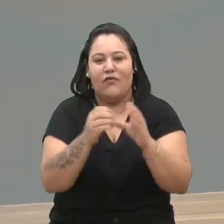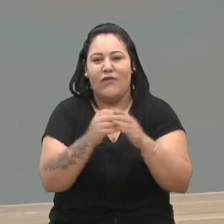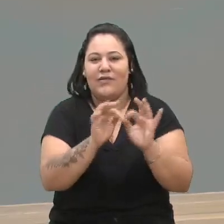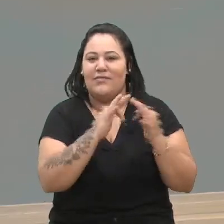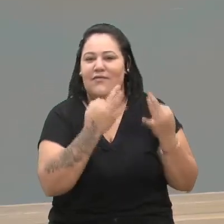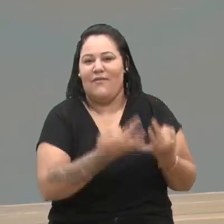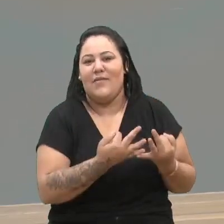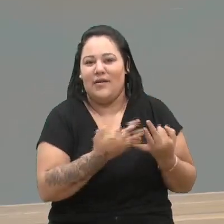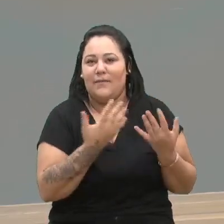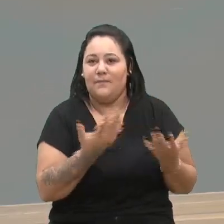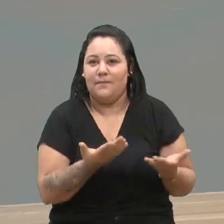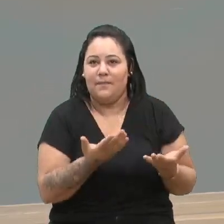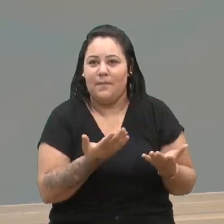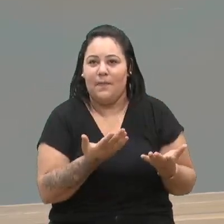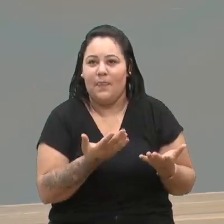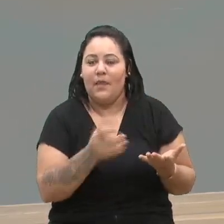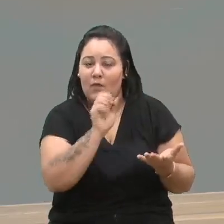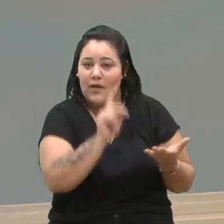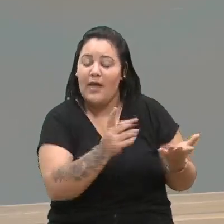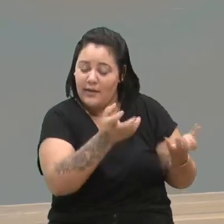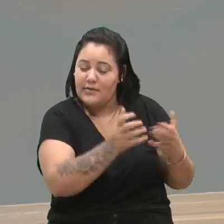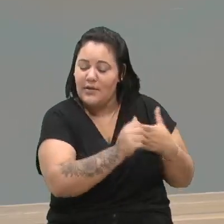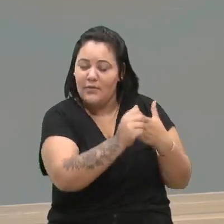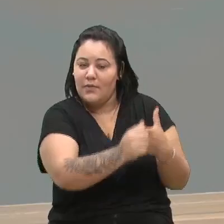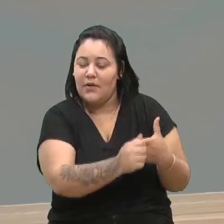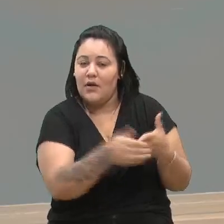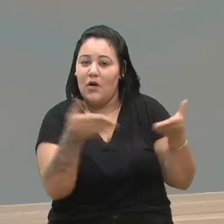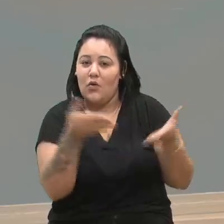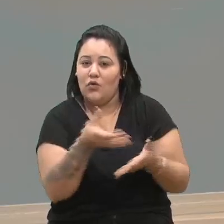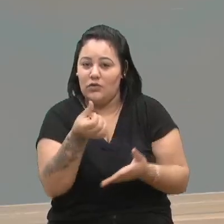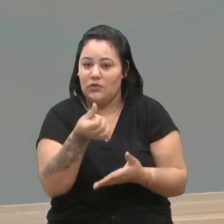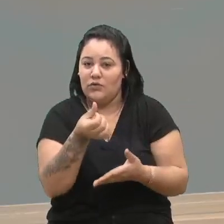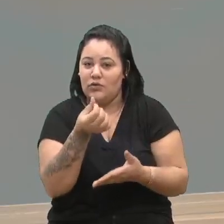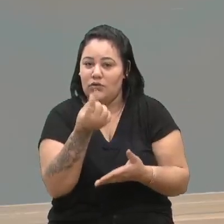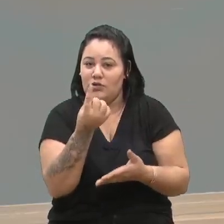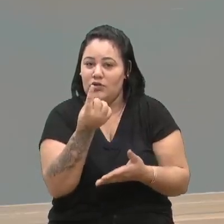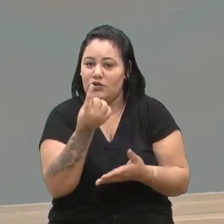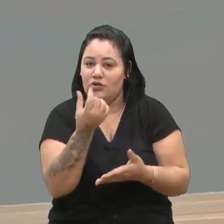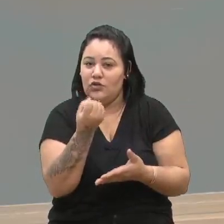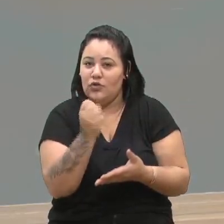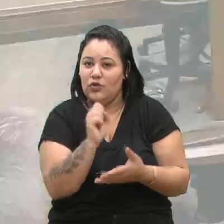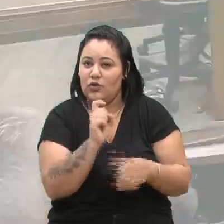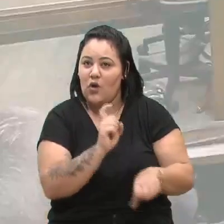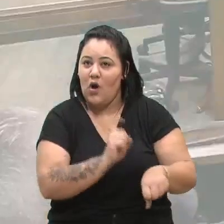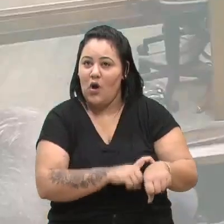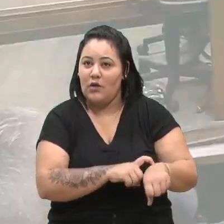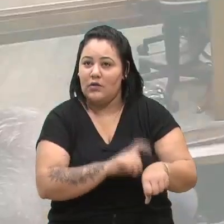vários Peço motivos, a palavra. depois eu me manifesto novamente. Obrigada.